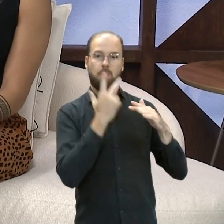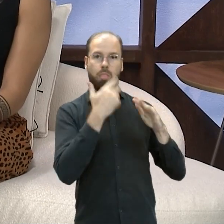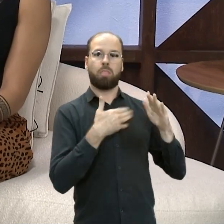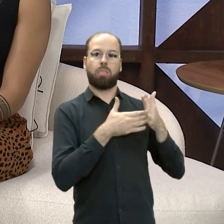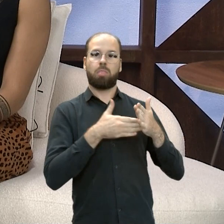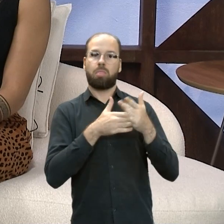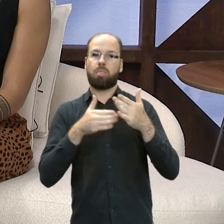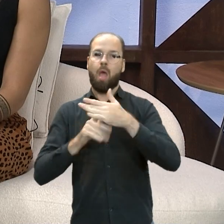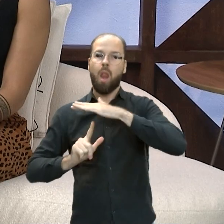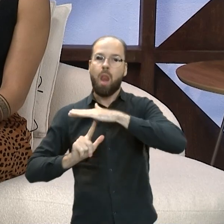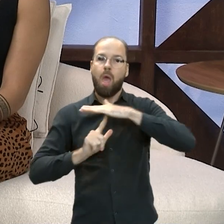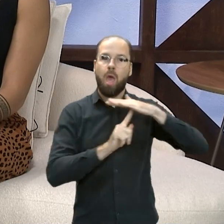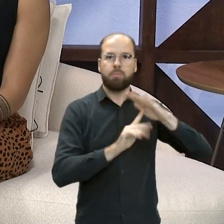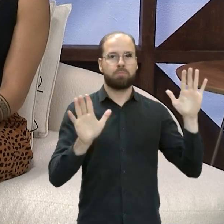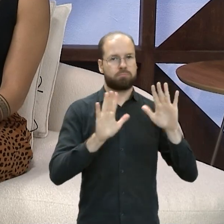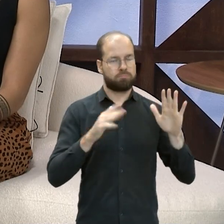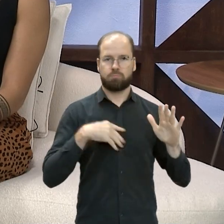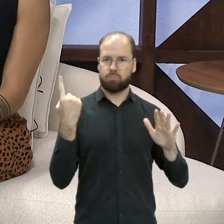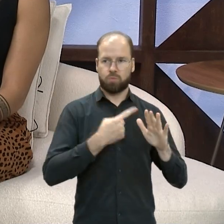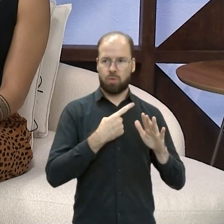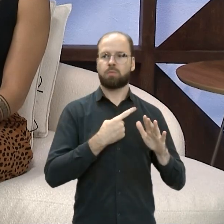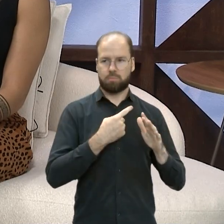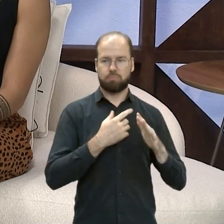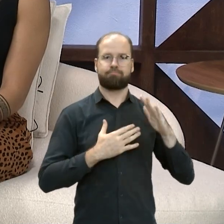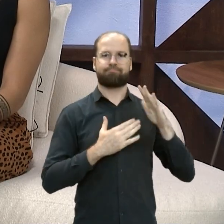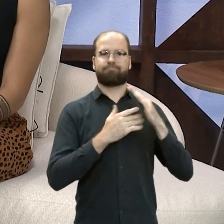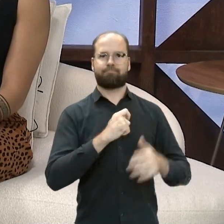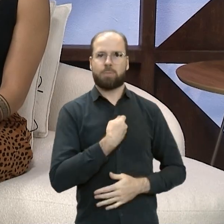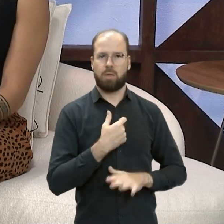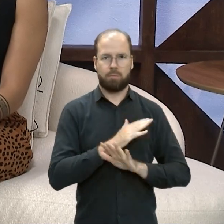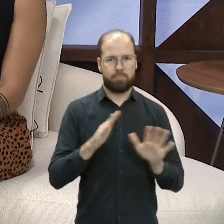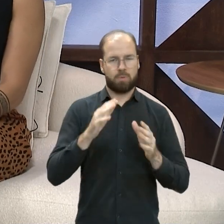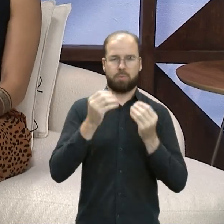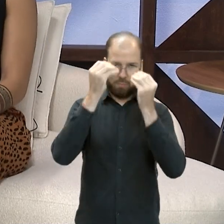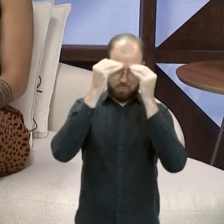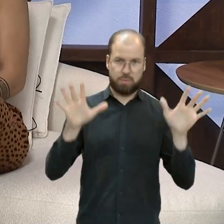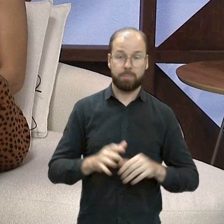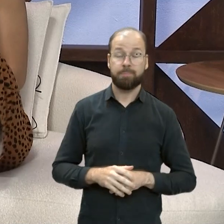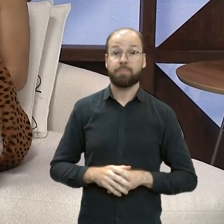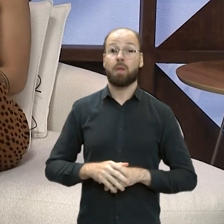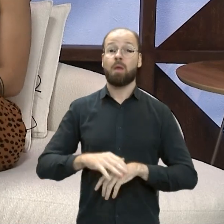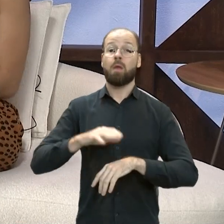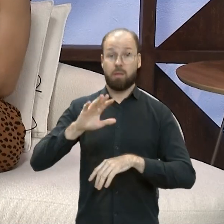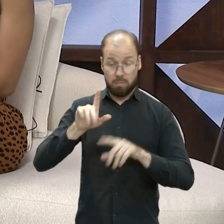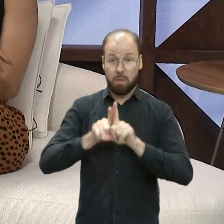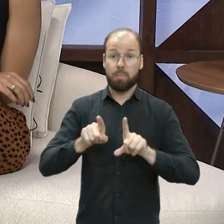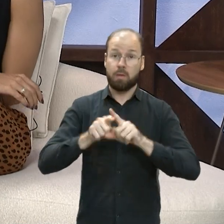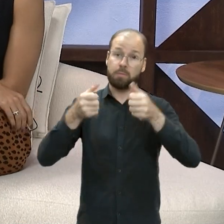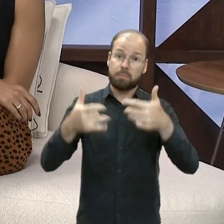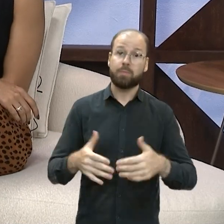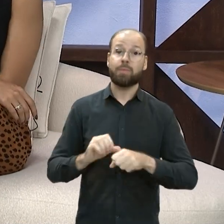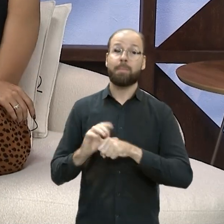coisa que é importante pontuar também é que na pandemia tem um documentário